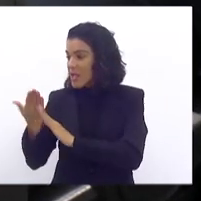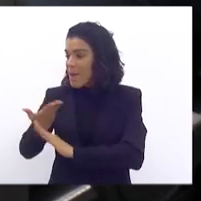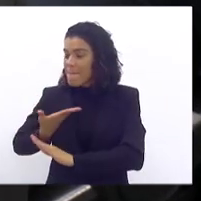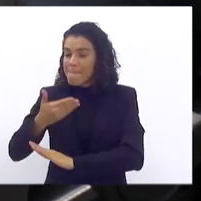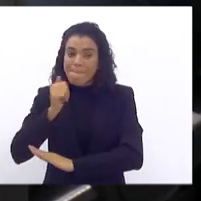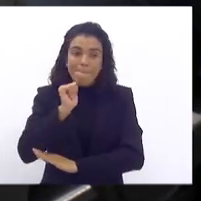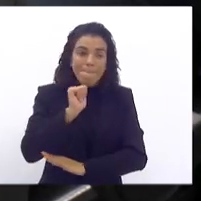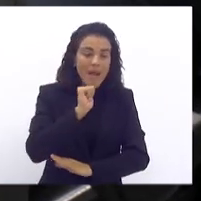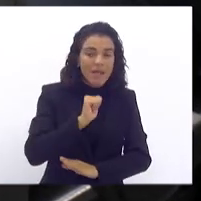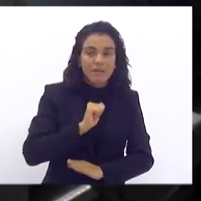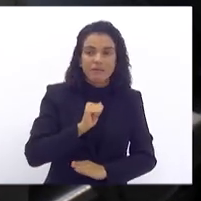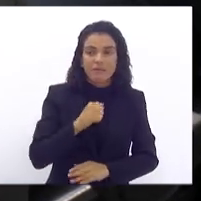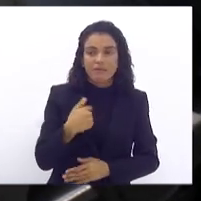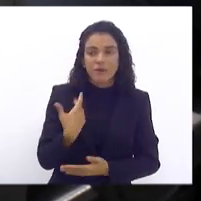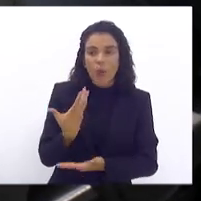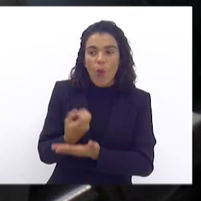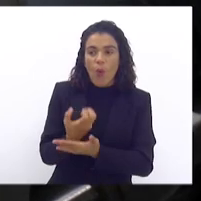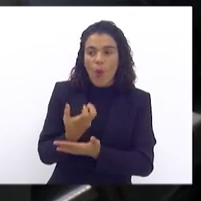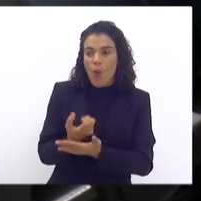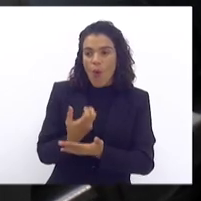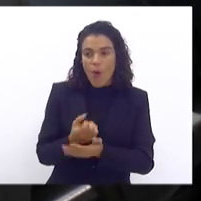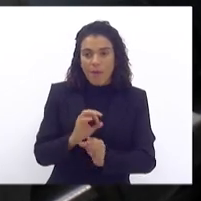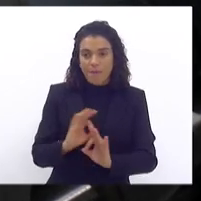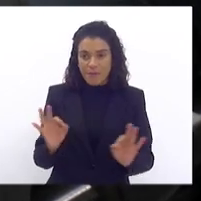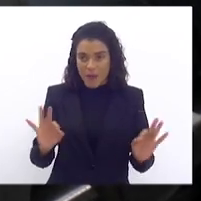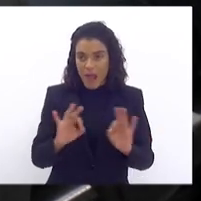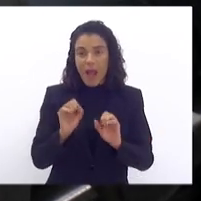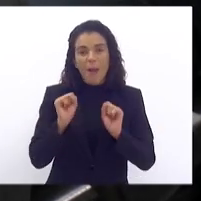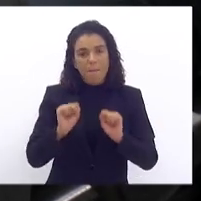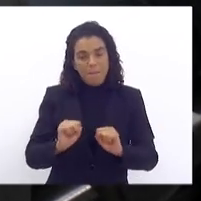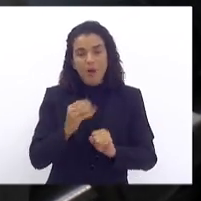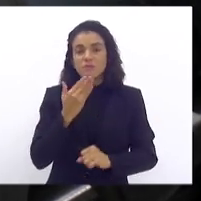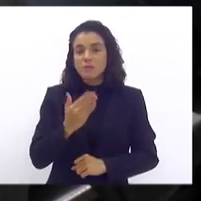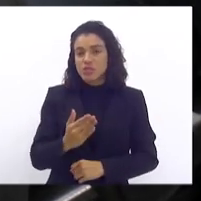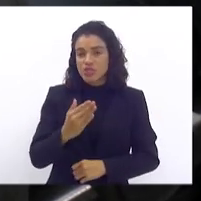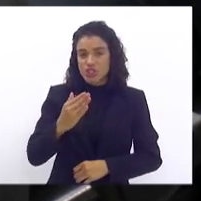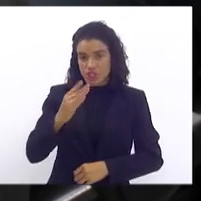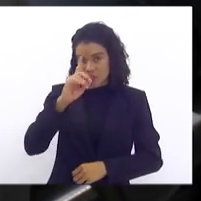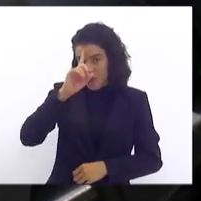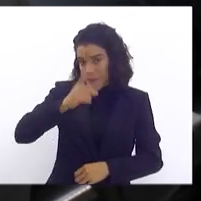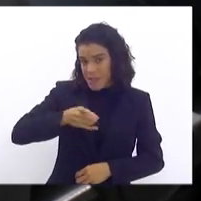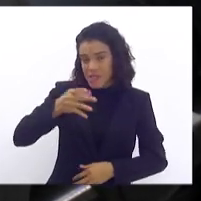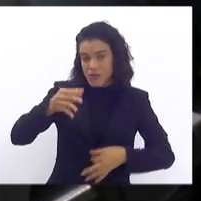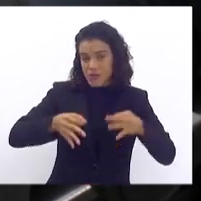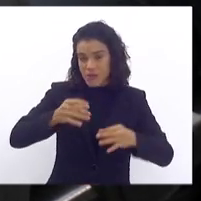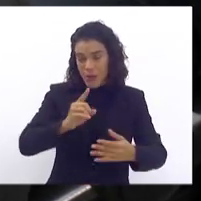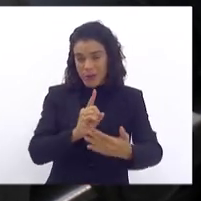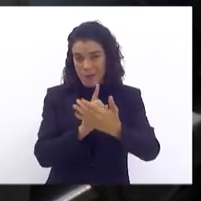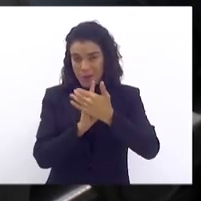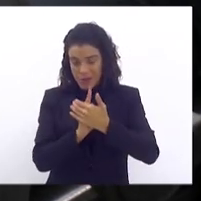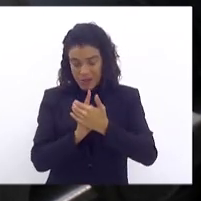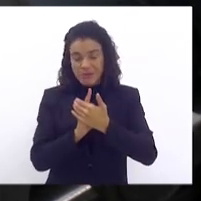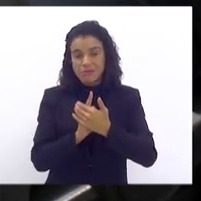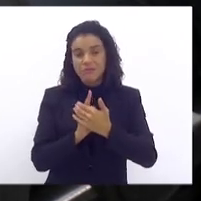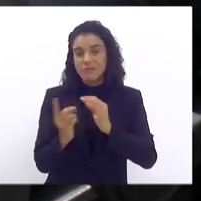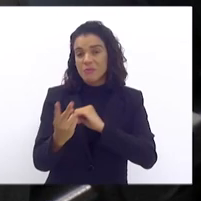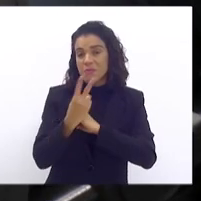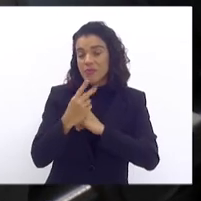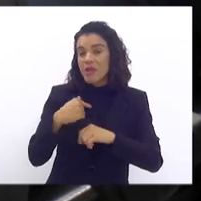e não armazena dados. Ou seja, a mulher, ela pode requerer uma ordem de proteção, uma medida protetiva, de qualquer